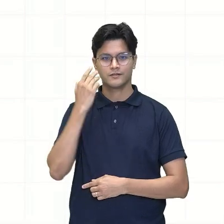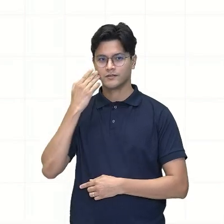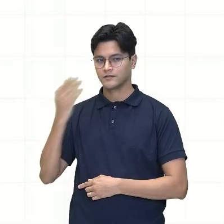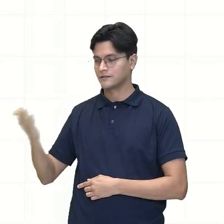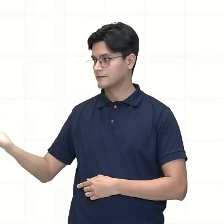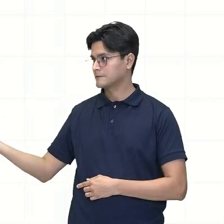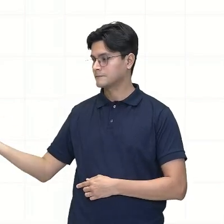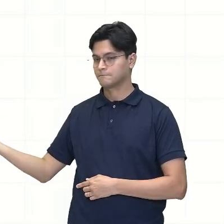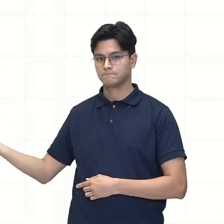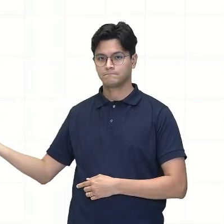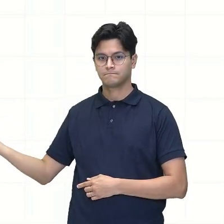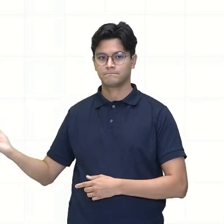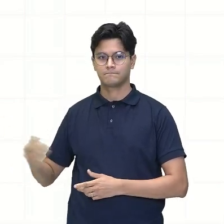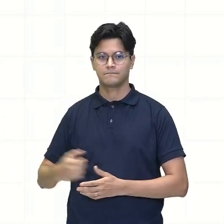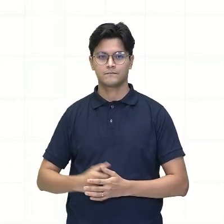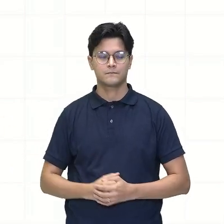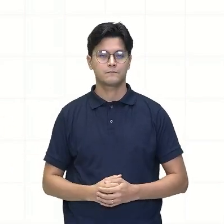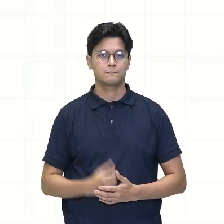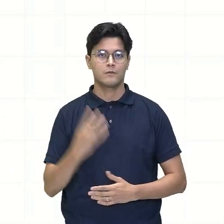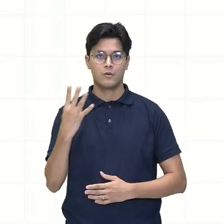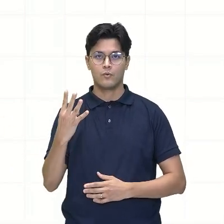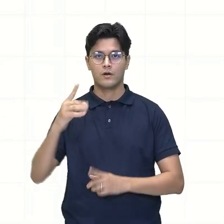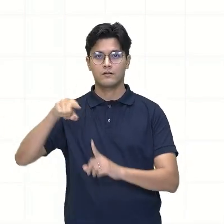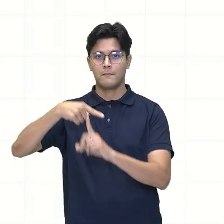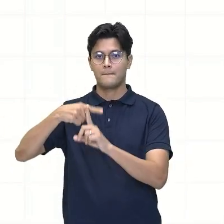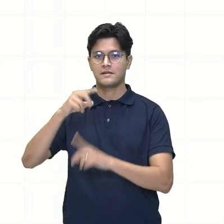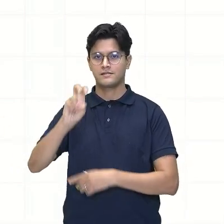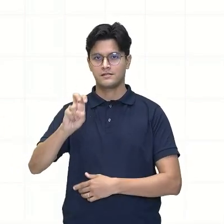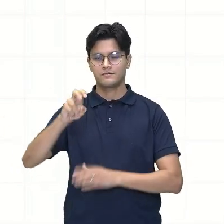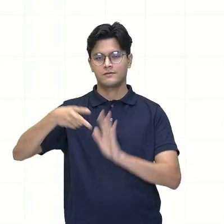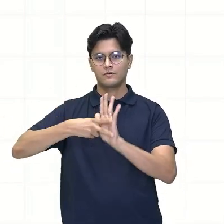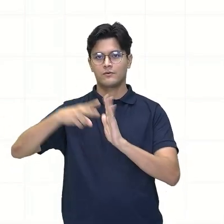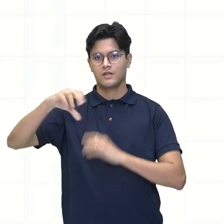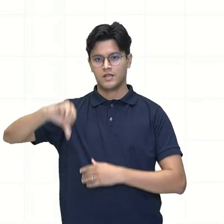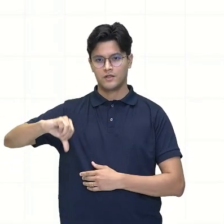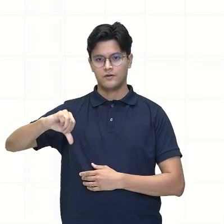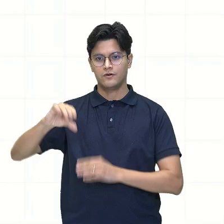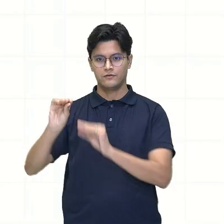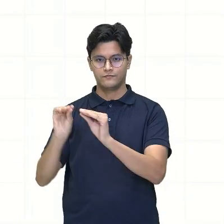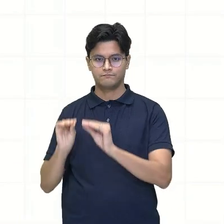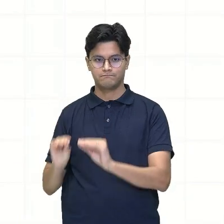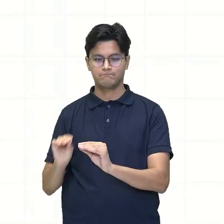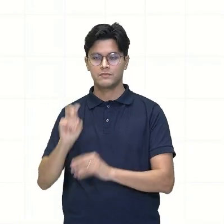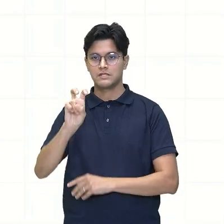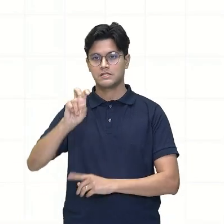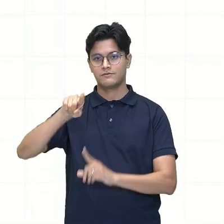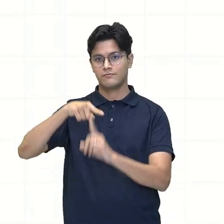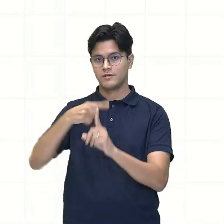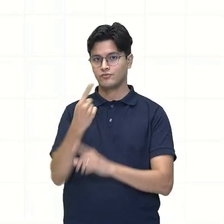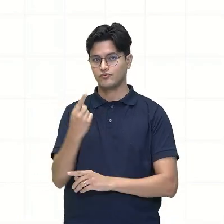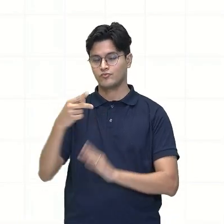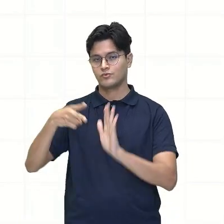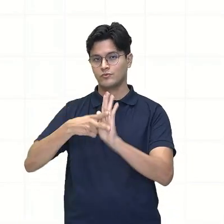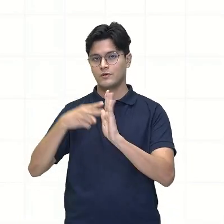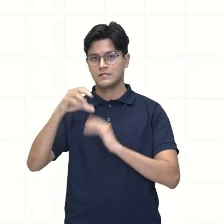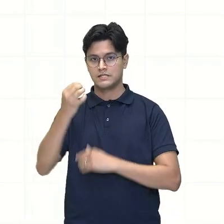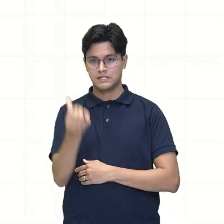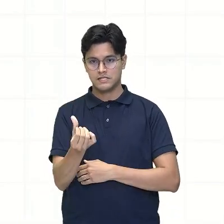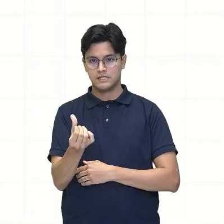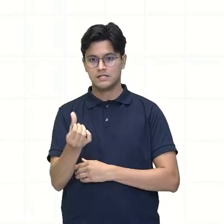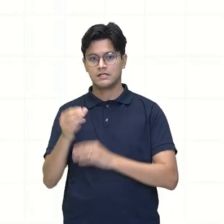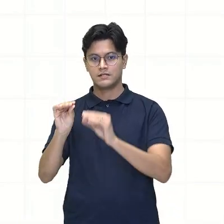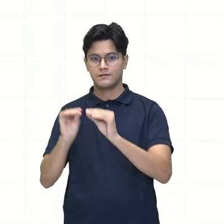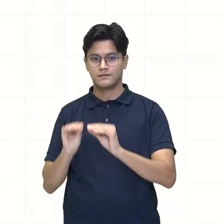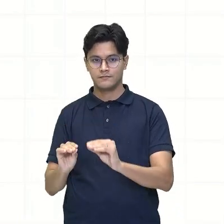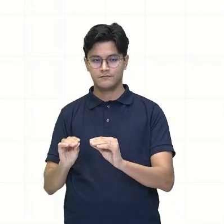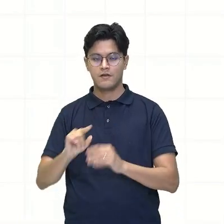43,15. 4 mais 5, 9. 5 mais 1, 6. 0